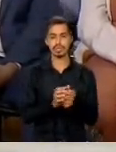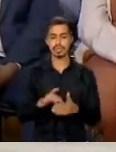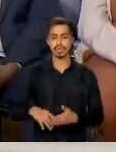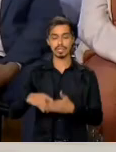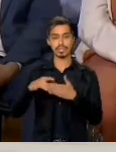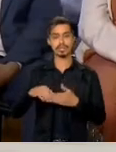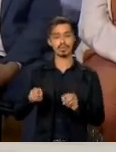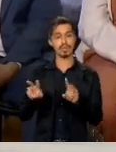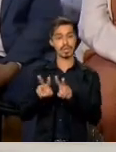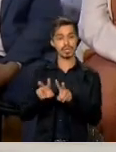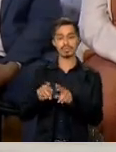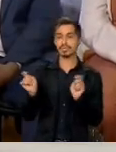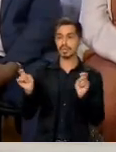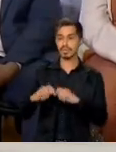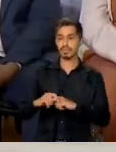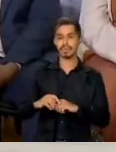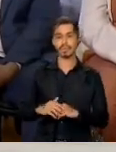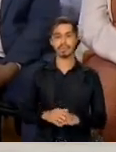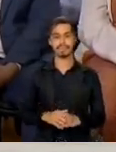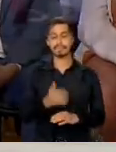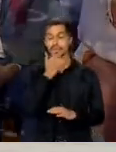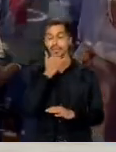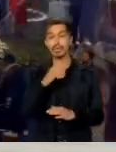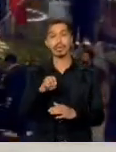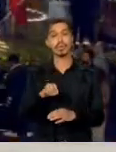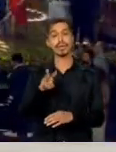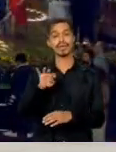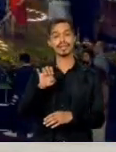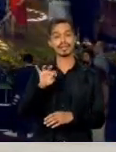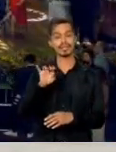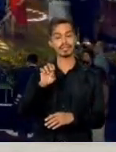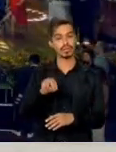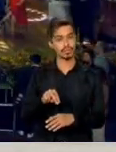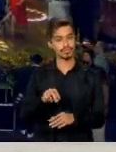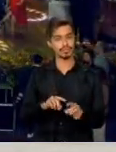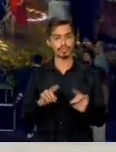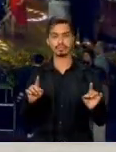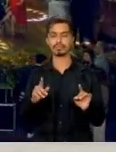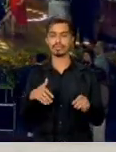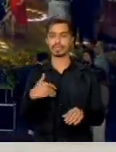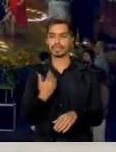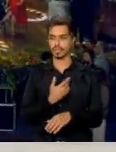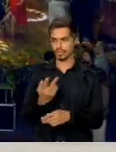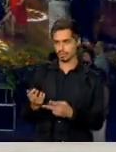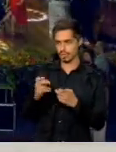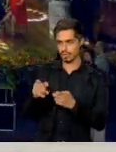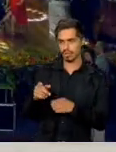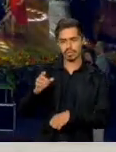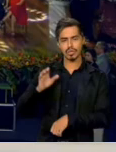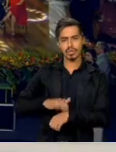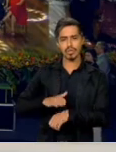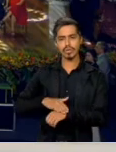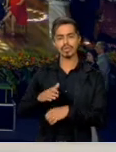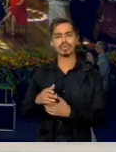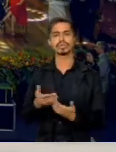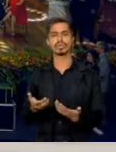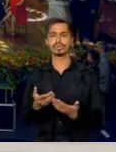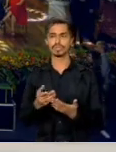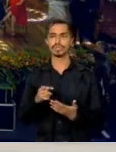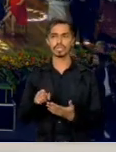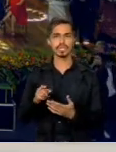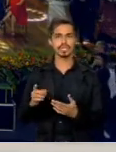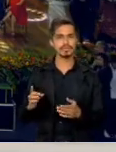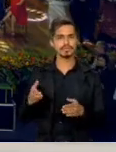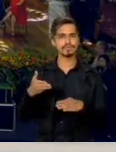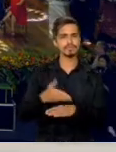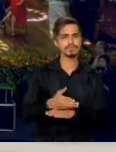quem, não quer saber em quem que o cara votou. O Lula quer é desenvolver o país. E com isso, eu acredito que tem muito bolsonarista